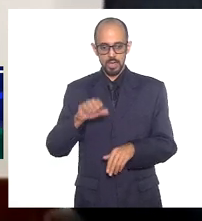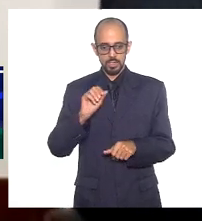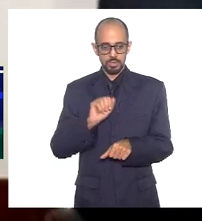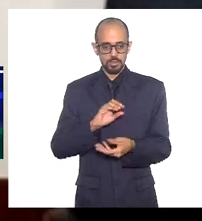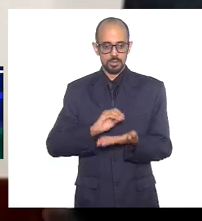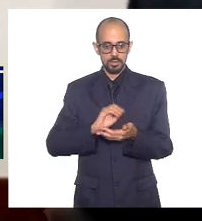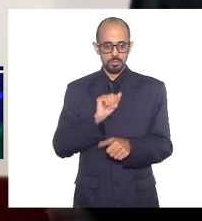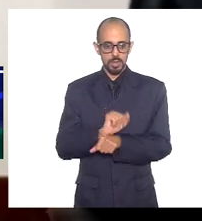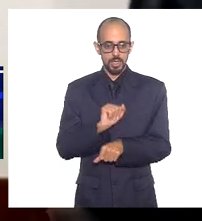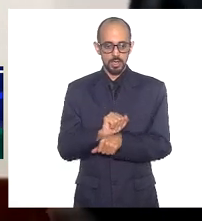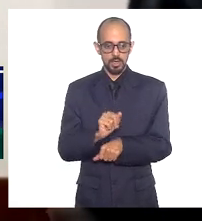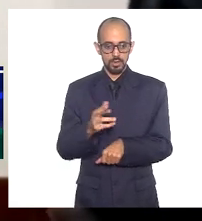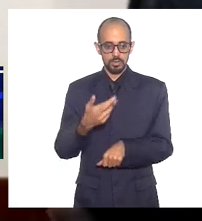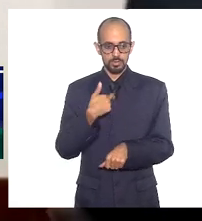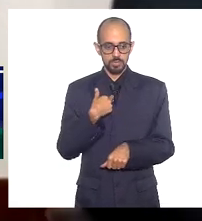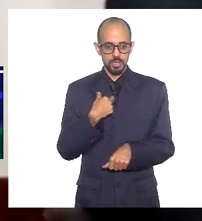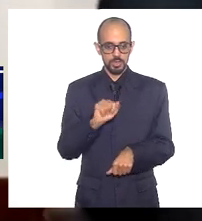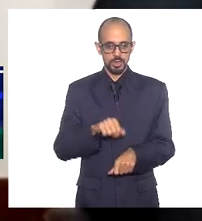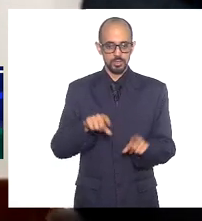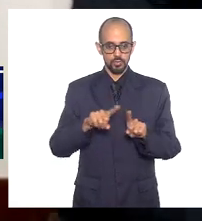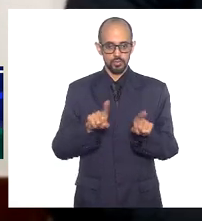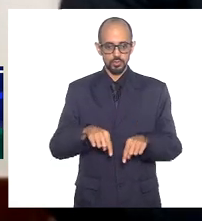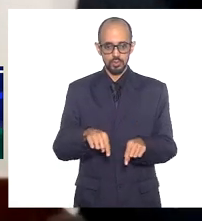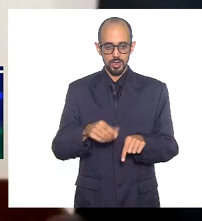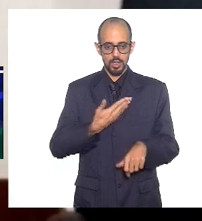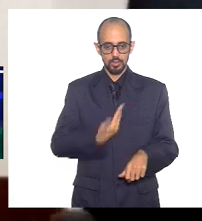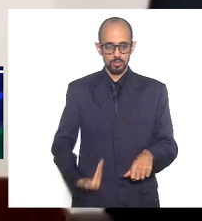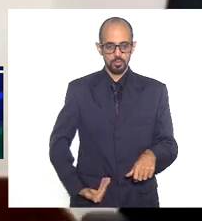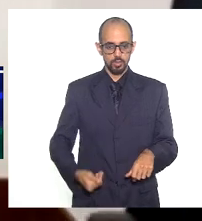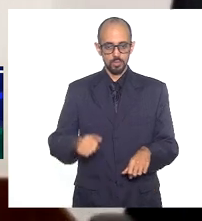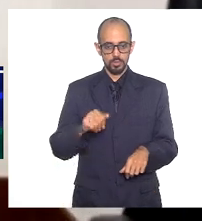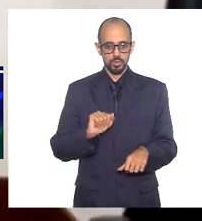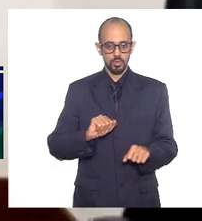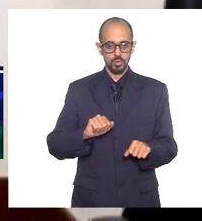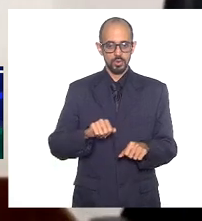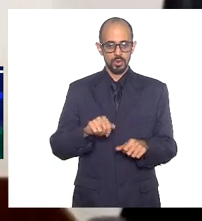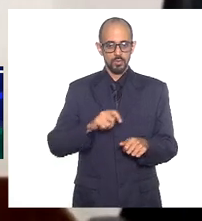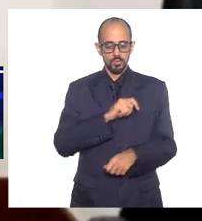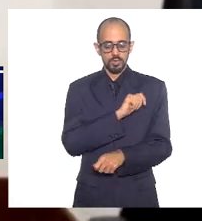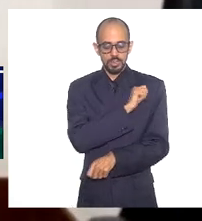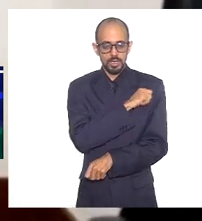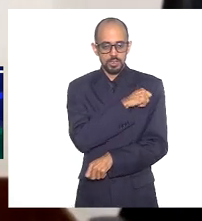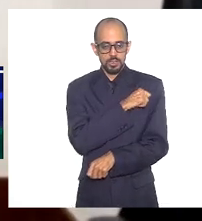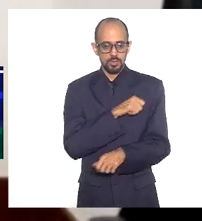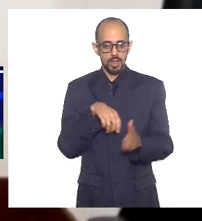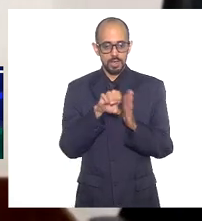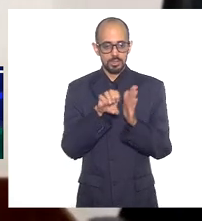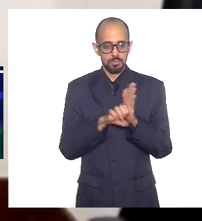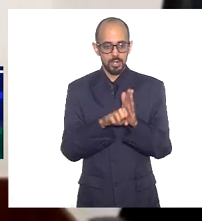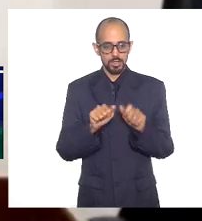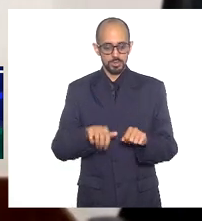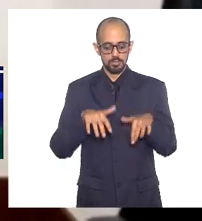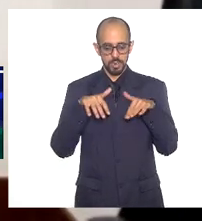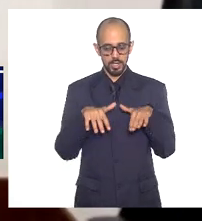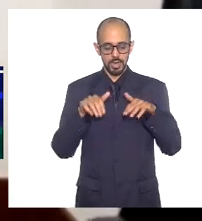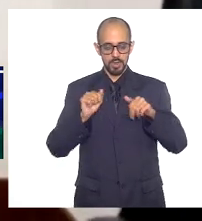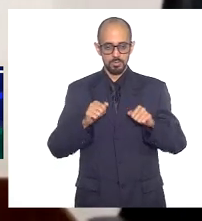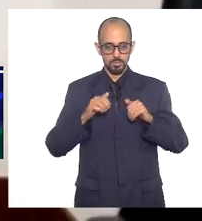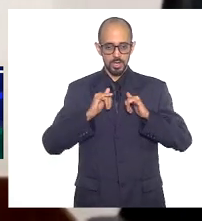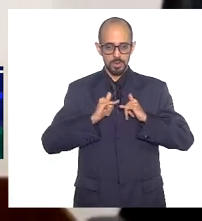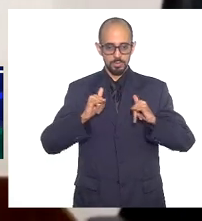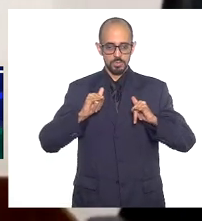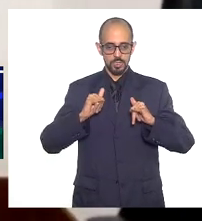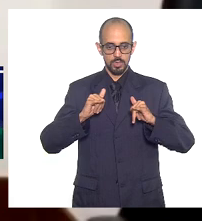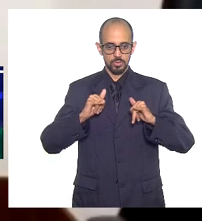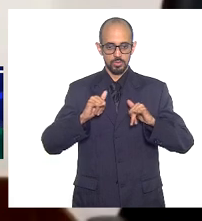comissões de condição de justiça de servidores públicos de orçamento finanças fiscalização financeira e controle as emendas de plenário para emitir parecer pela